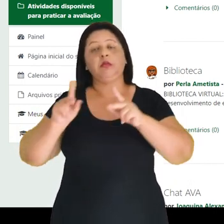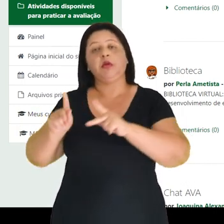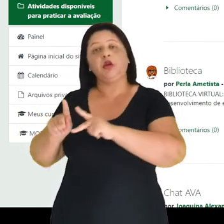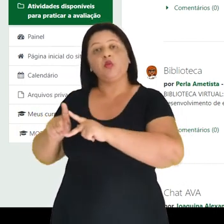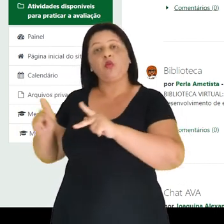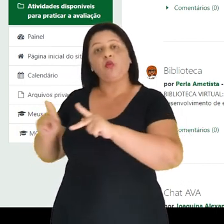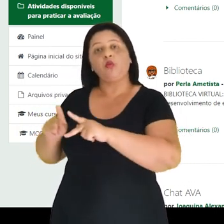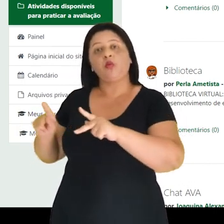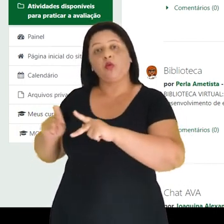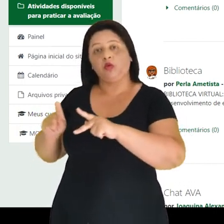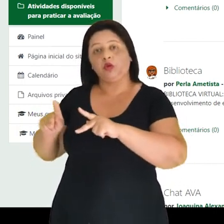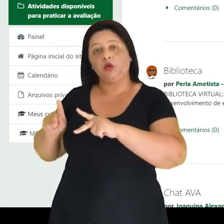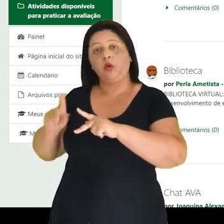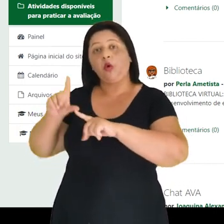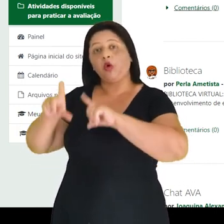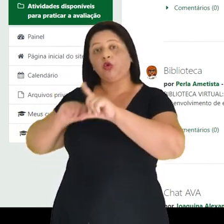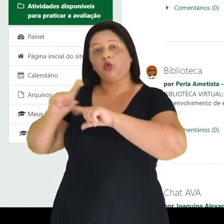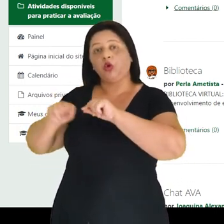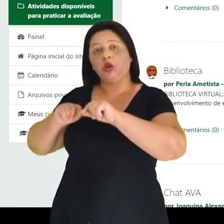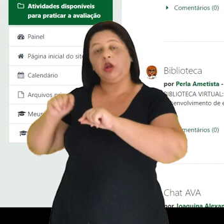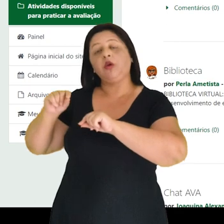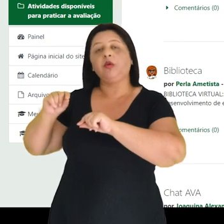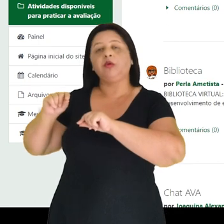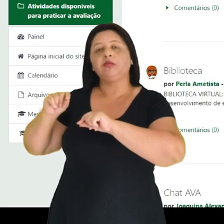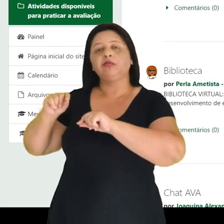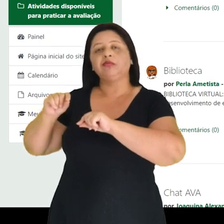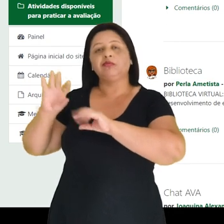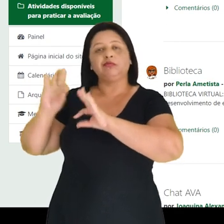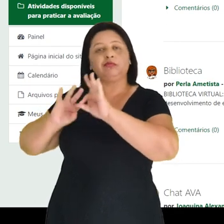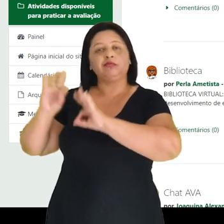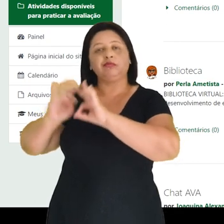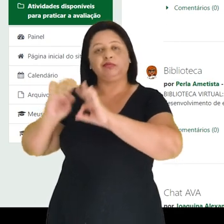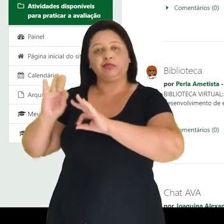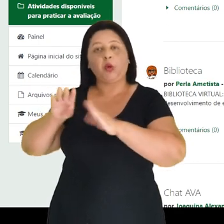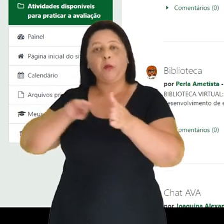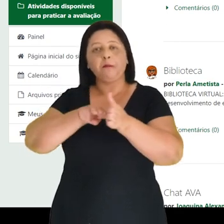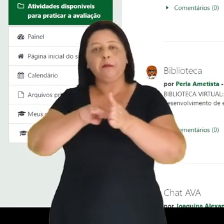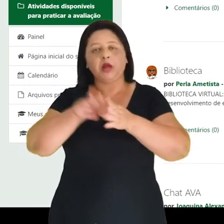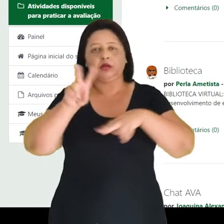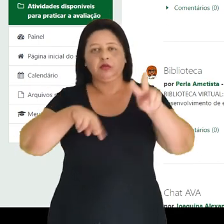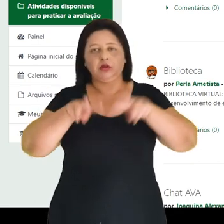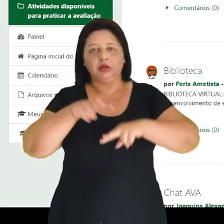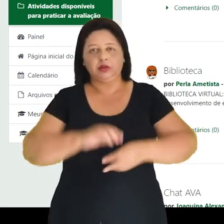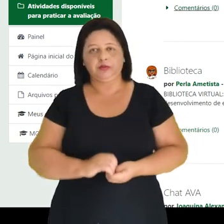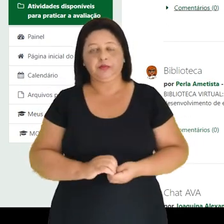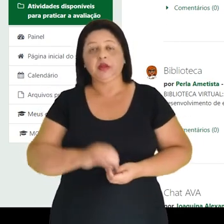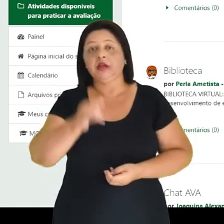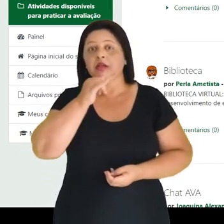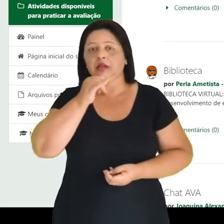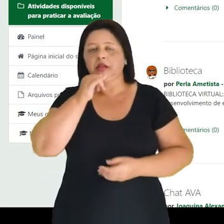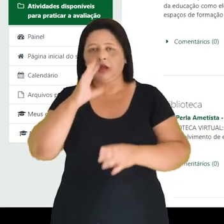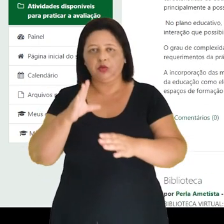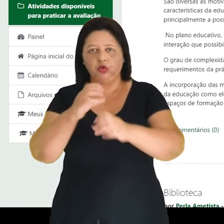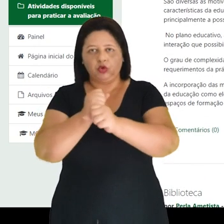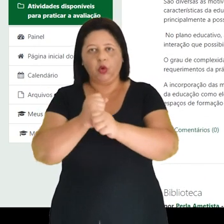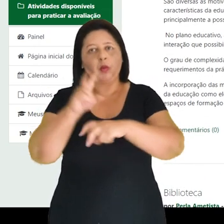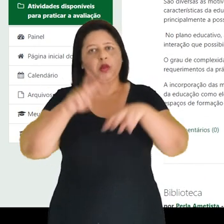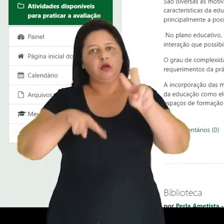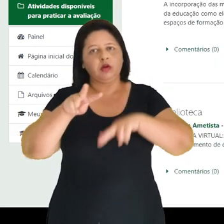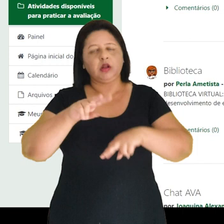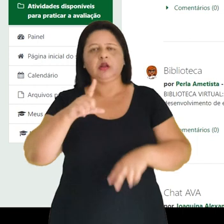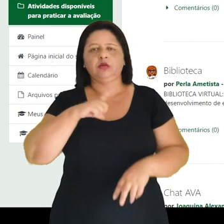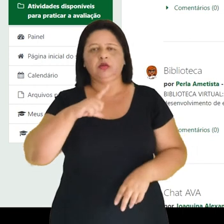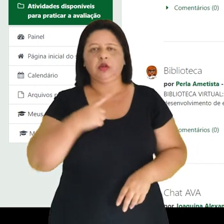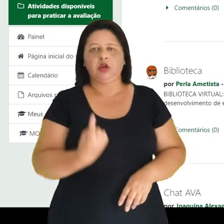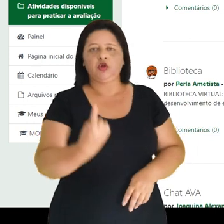vai depender de como o professor configurou o método de avaliação. Aqui neste exemplo está a soma das avaliações. No caso tem